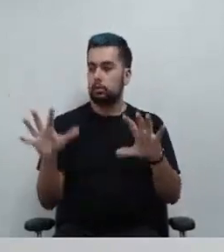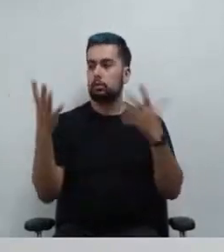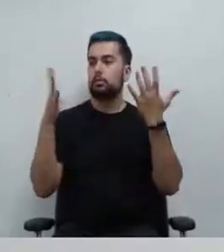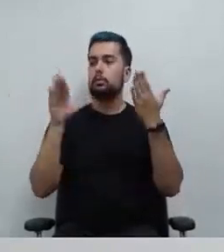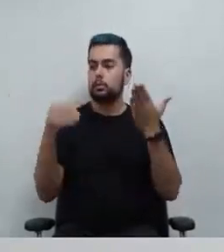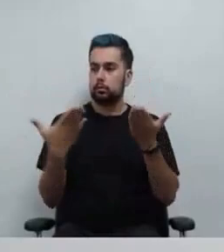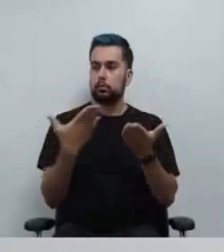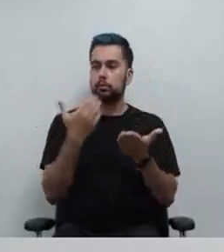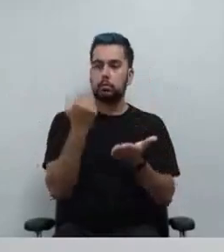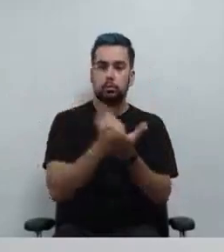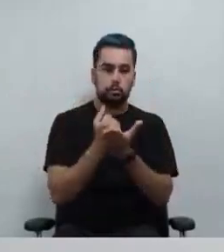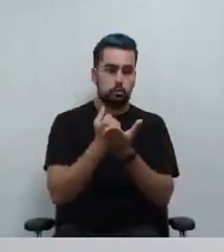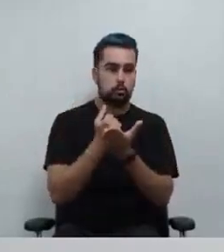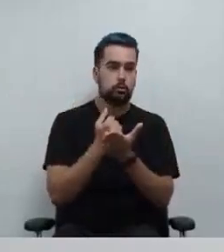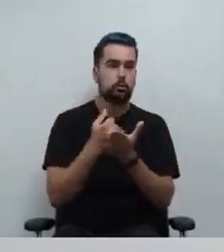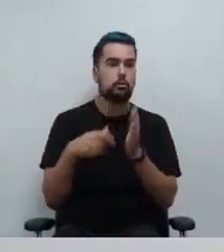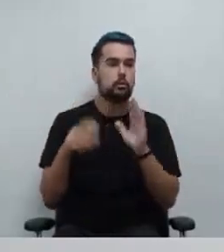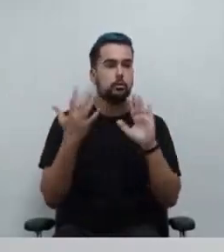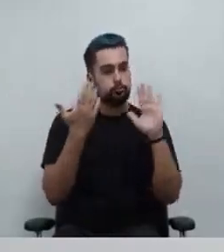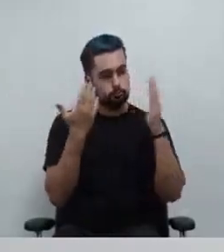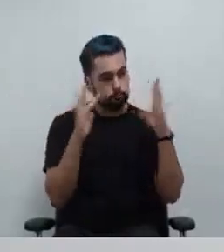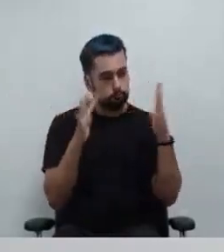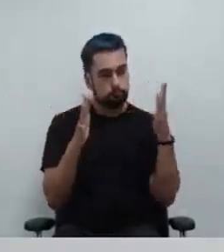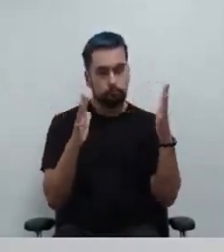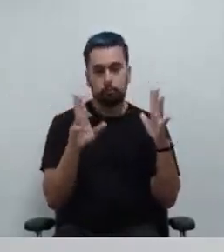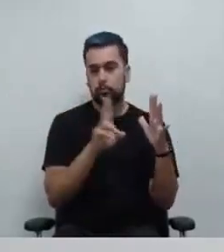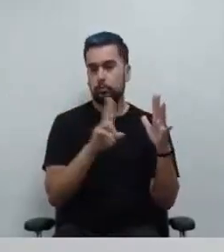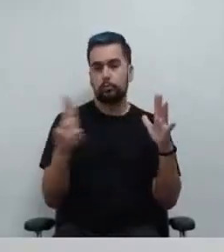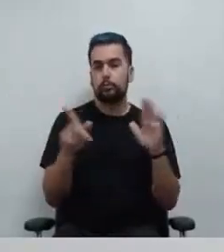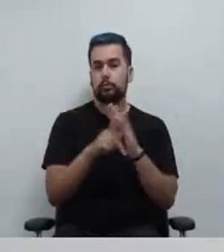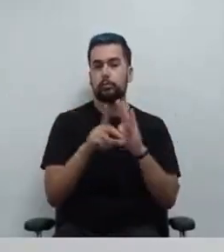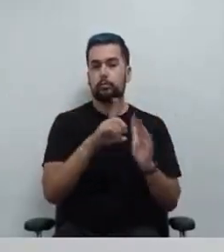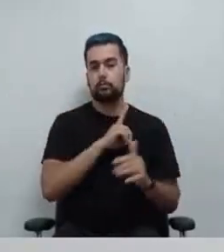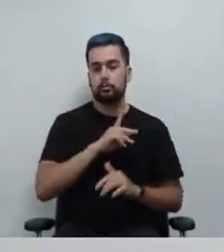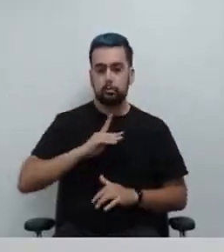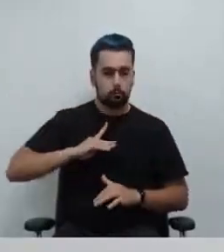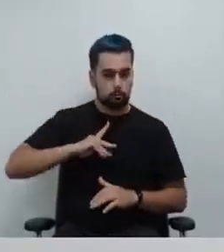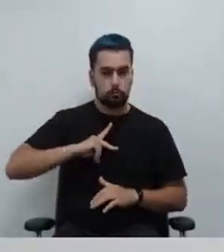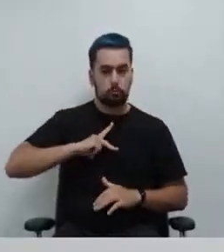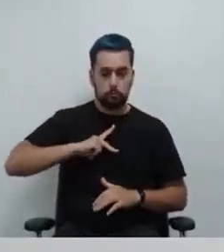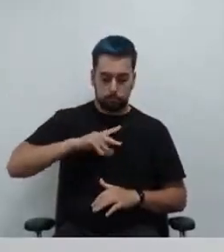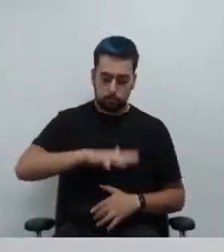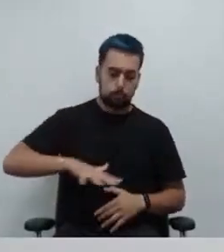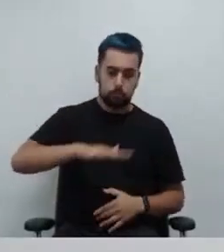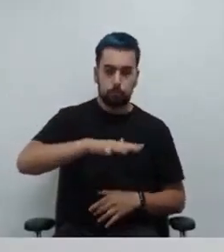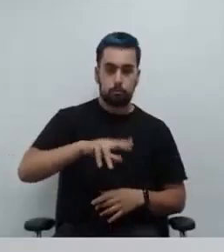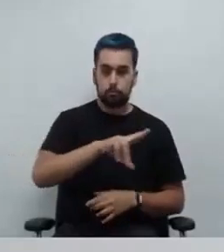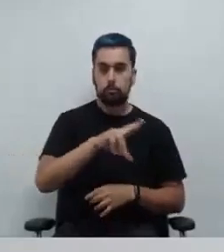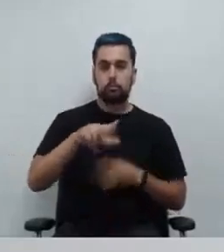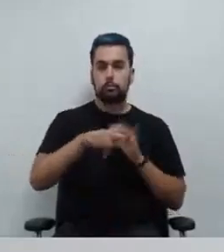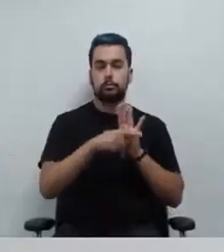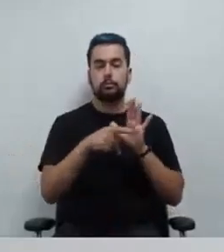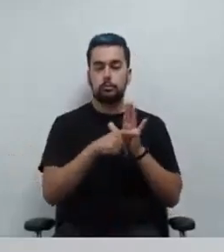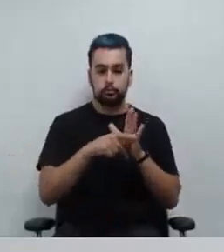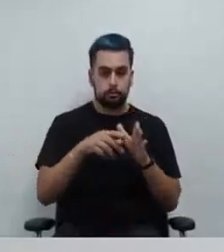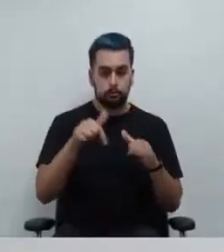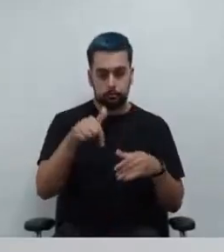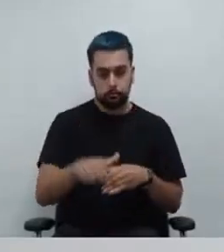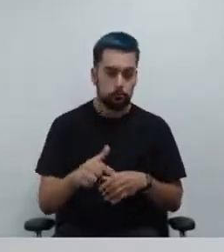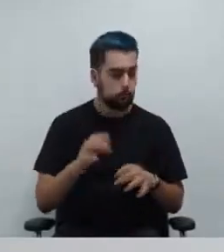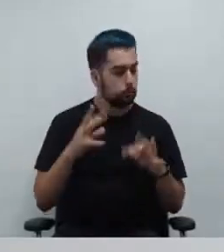esse registro e as congratulações, né, em nome da Defensoria Pública Geral, em nome desse colegiado aqui, a